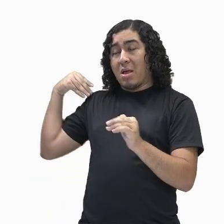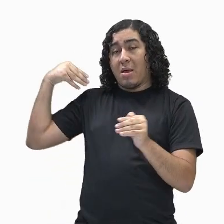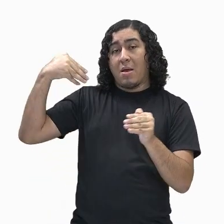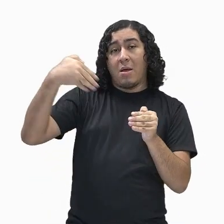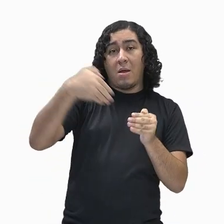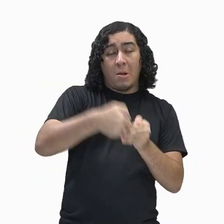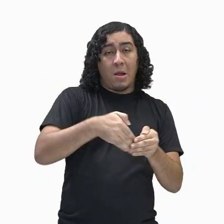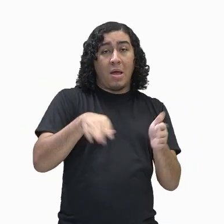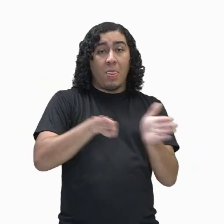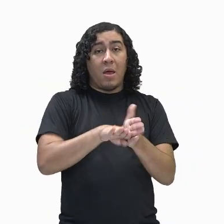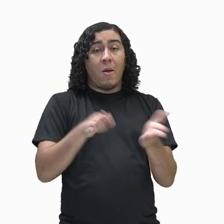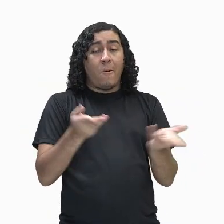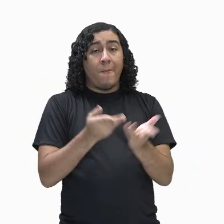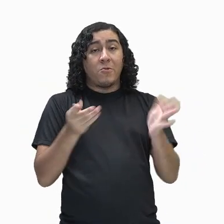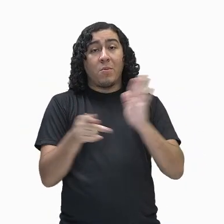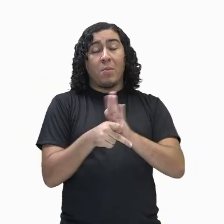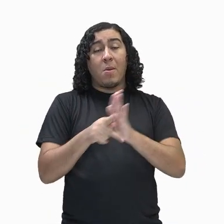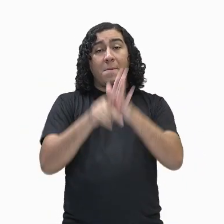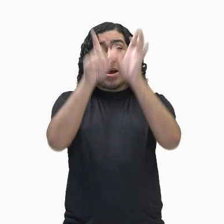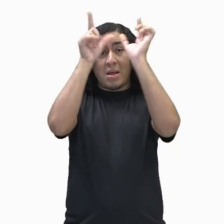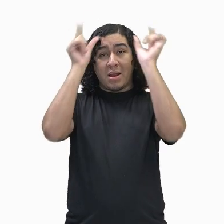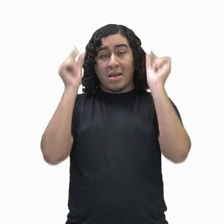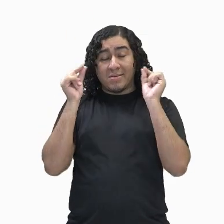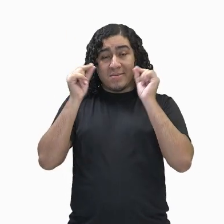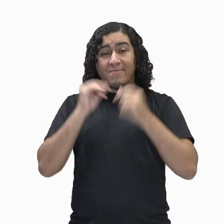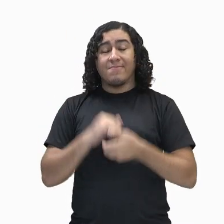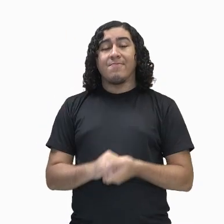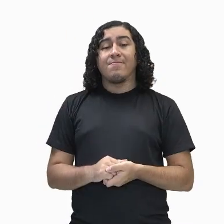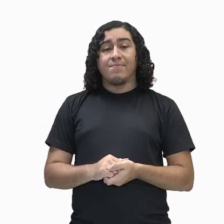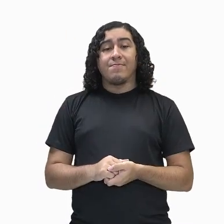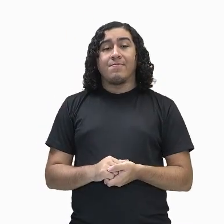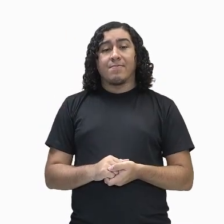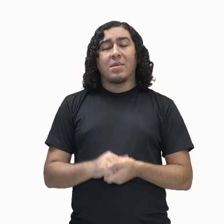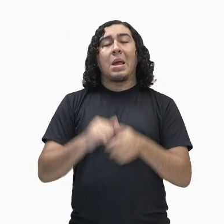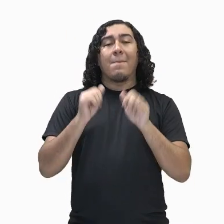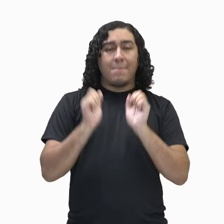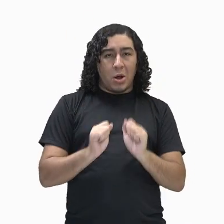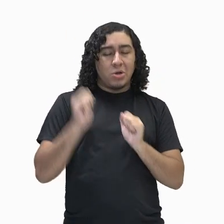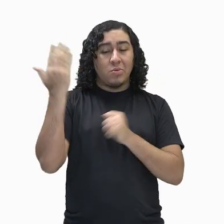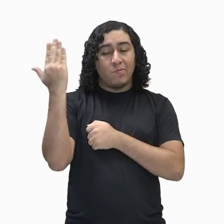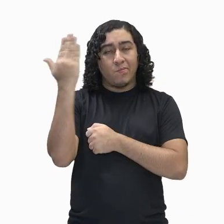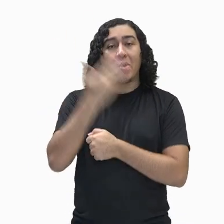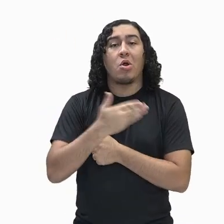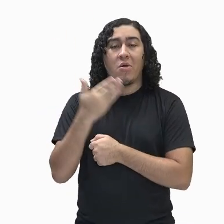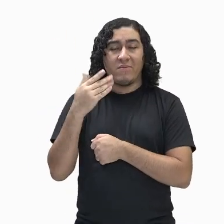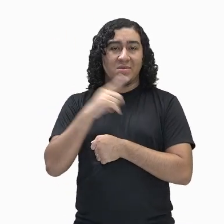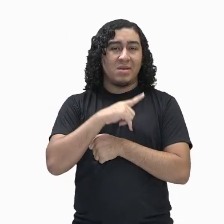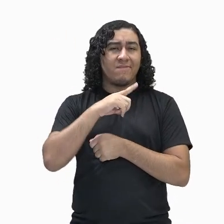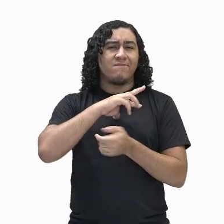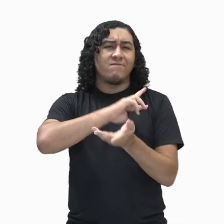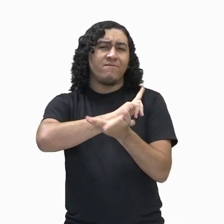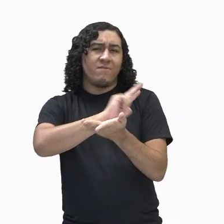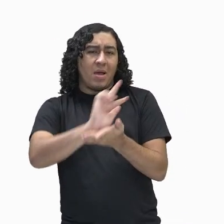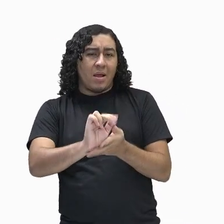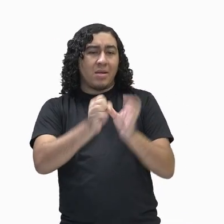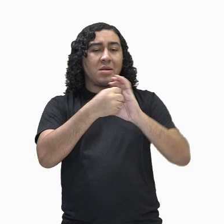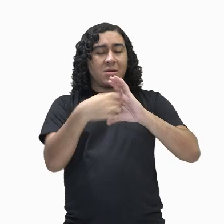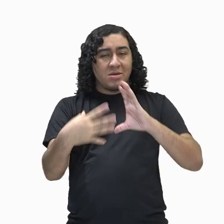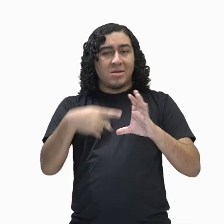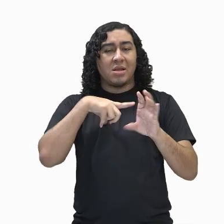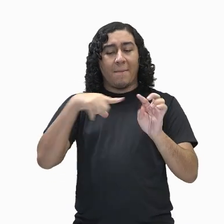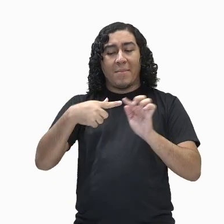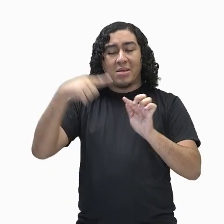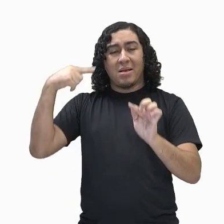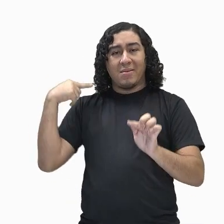presentes lá da Grécia Antiga. E isso, gente, vocês podem comprovar que nós temos aí muitos elementos que vieram lá da